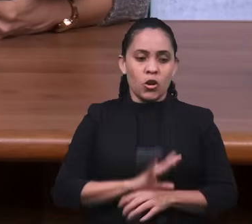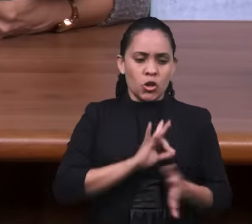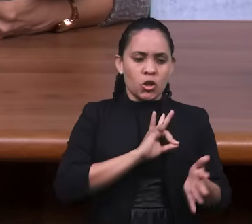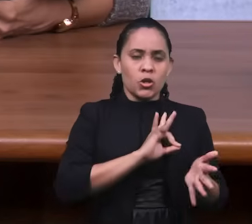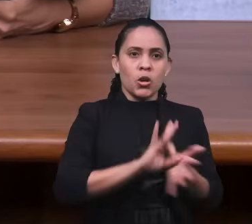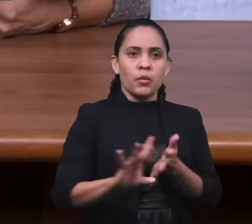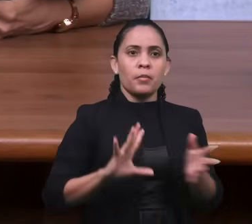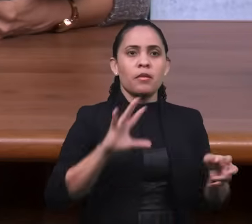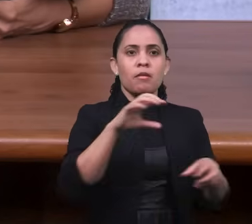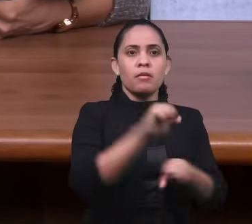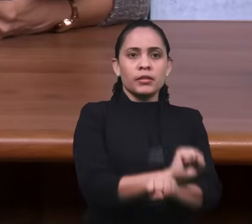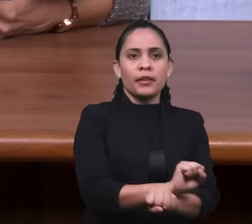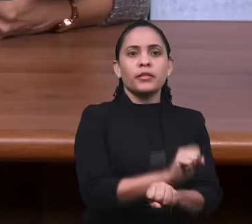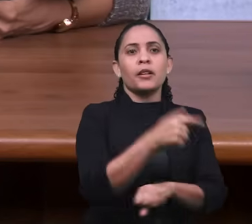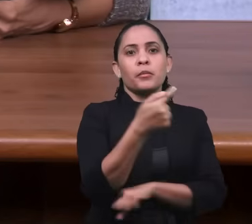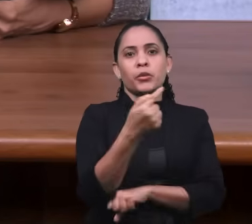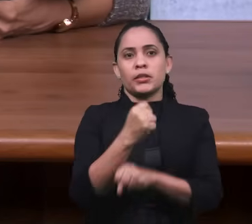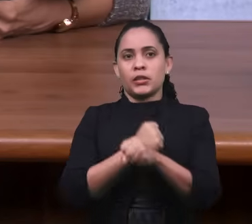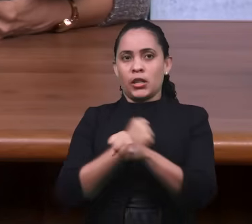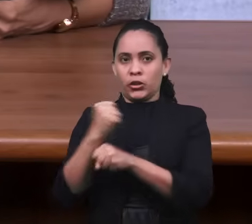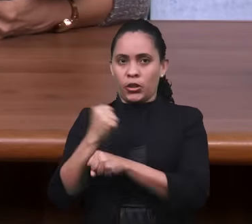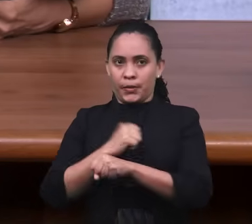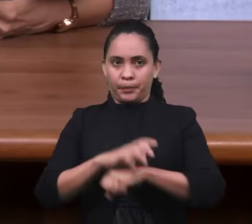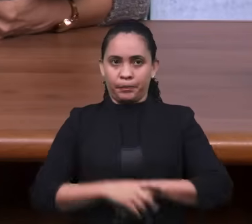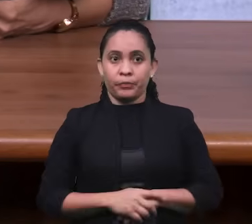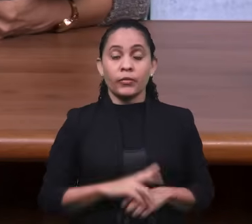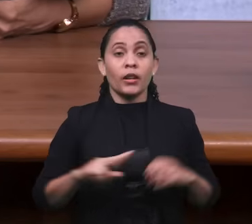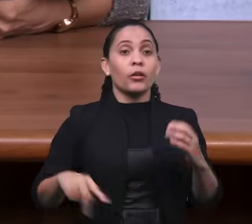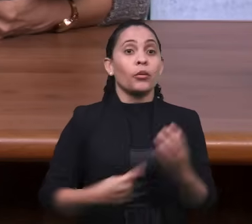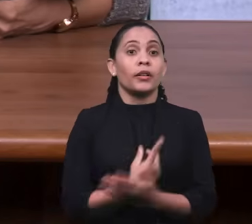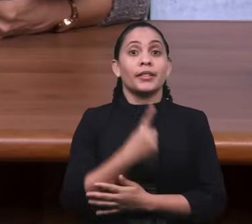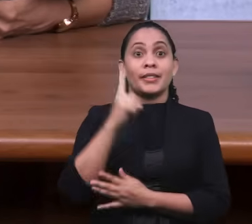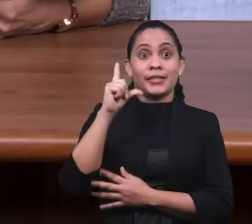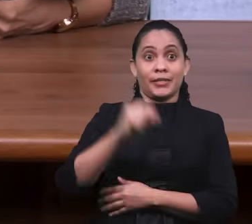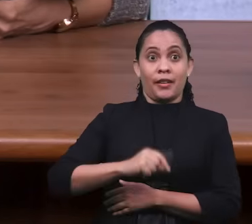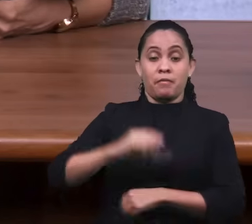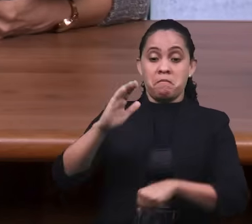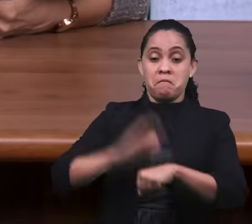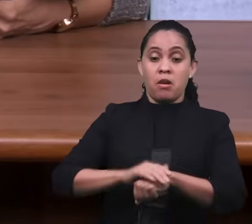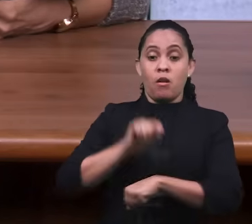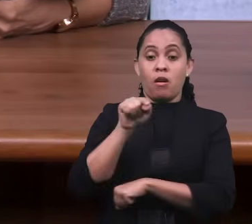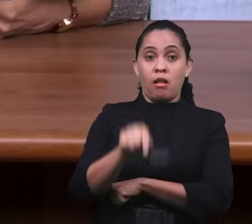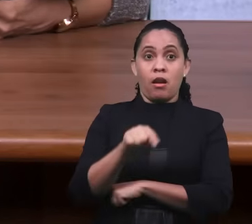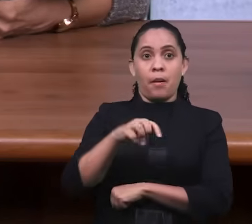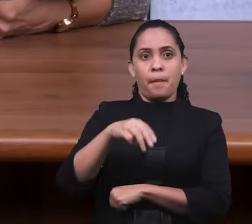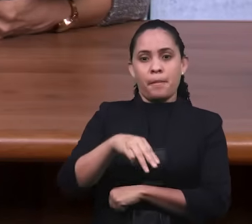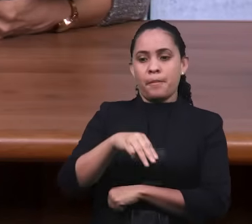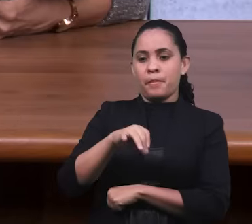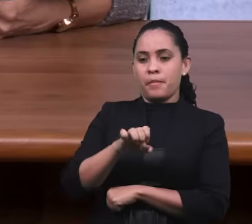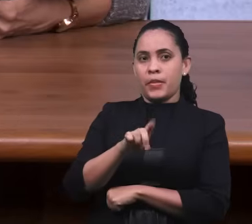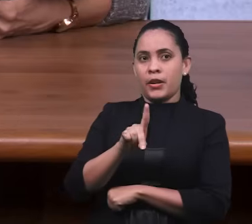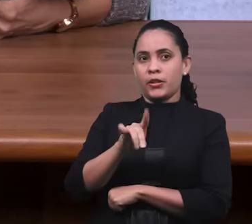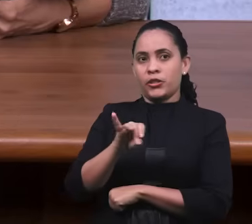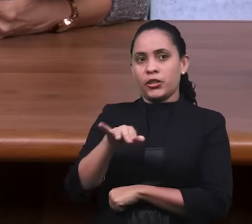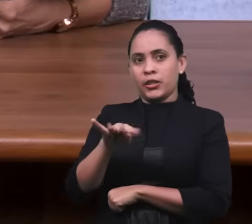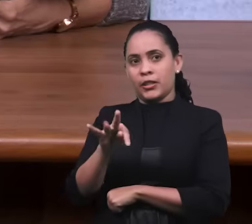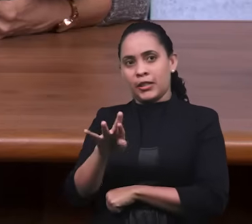por 7 anos. E prevalecendo a mão dos midianitas sobre